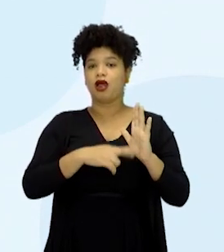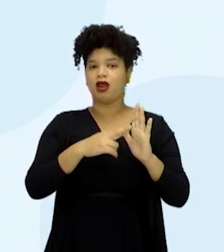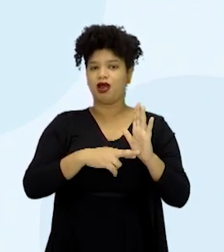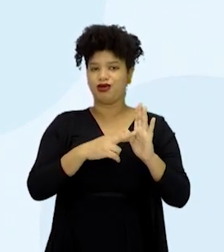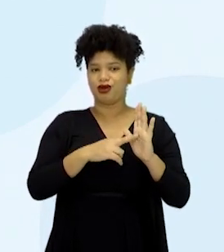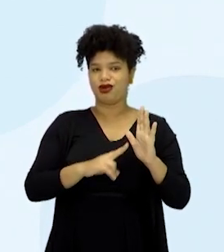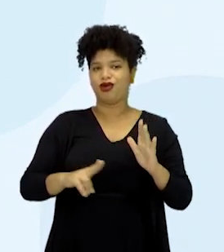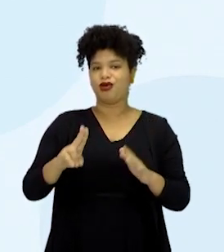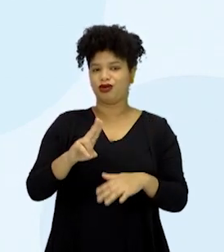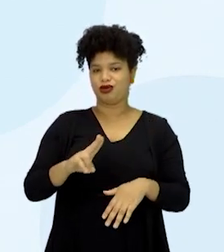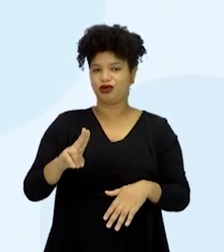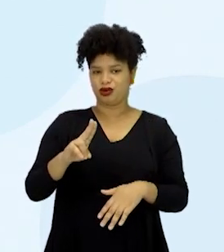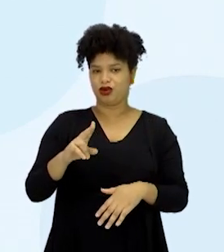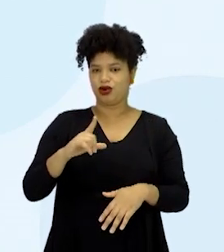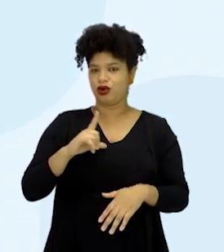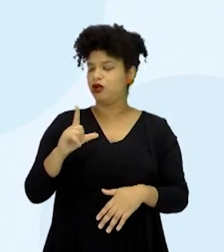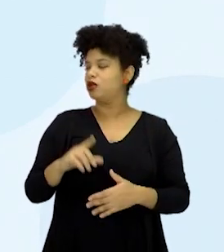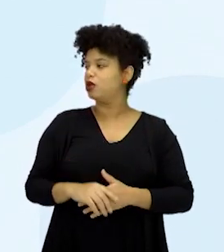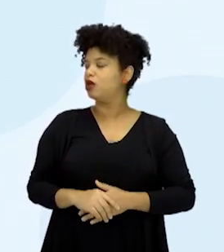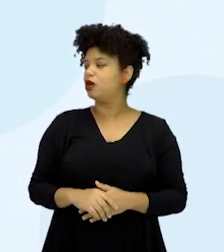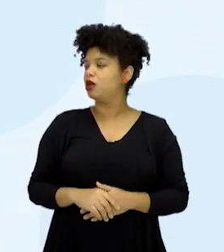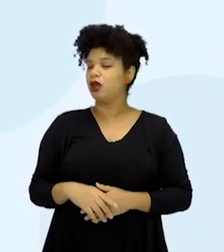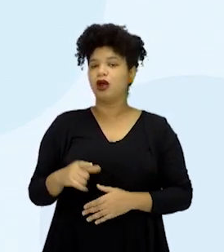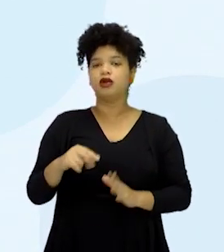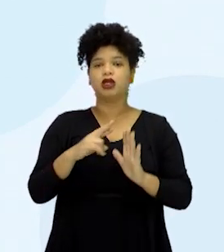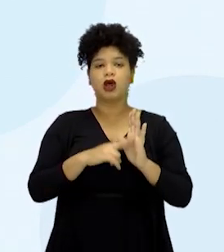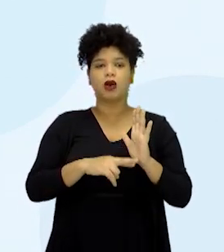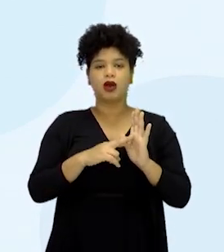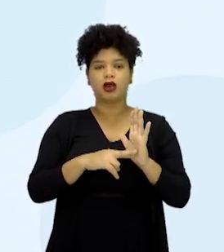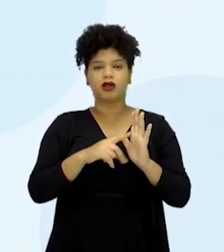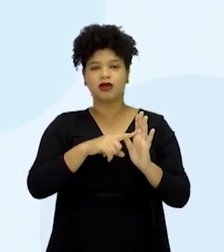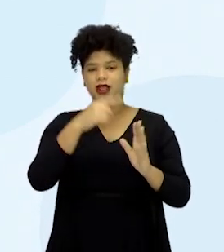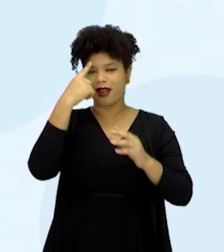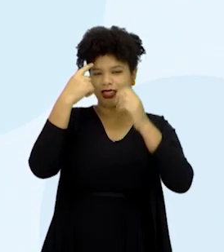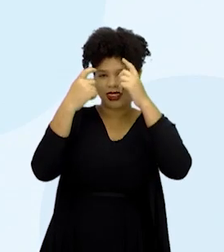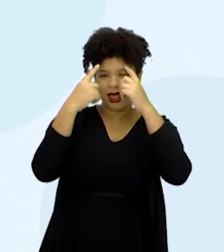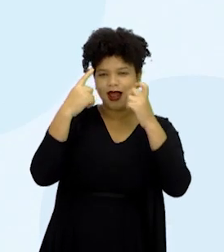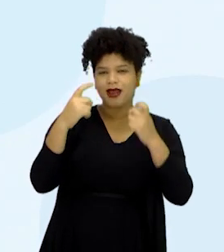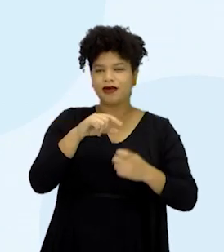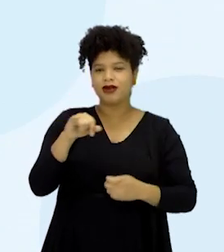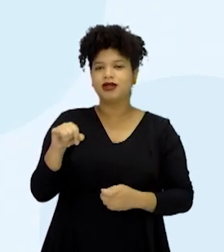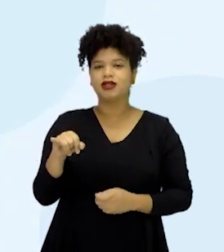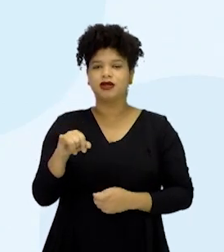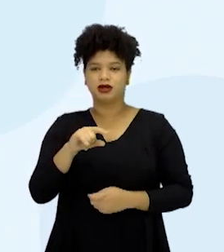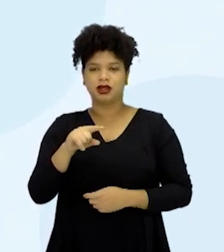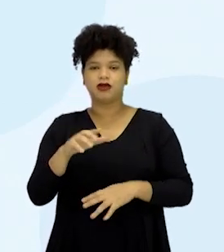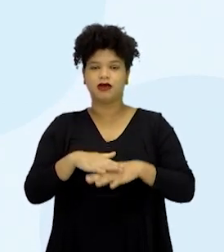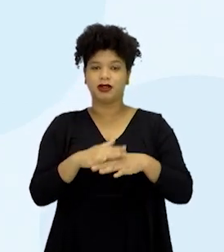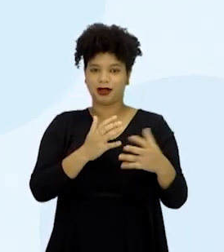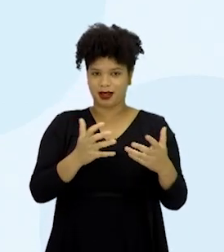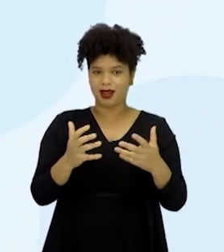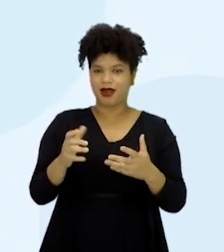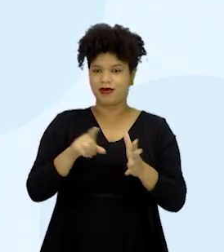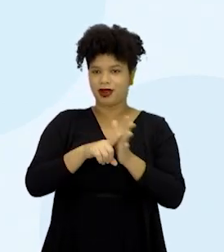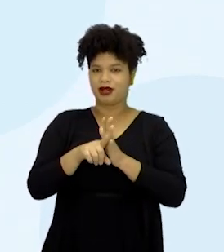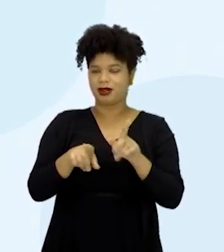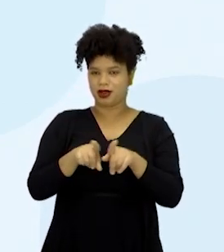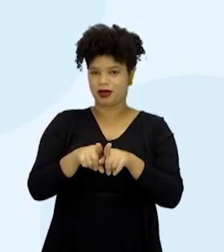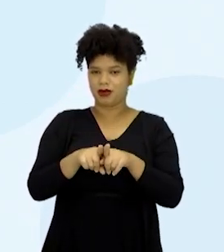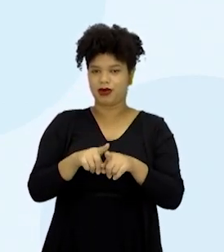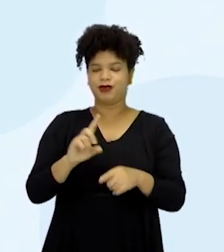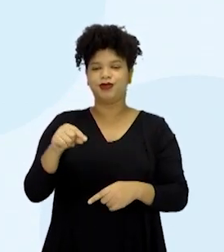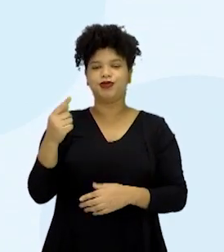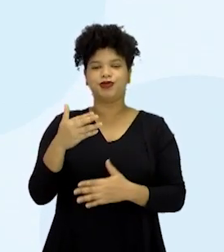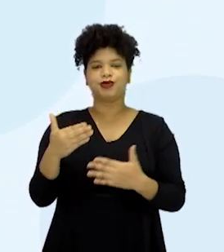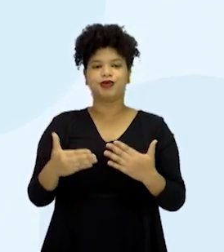ficar mais fácil, a gente usou um relatóriozinho já feito para vocês pegarem umas ideias, caso vocês queiram fazer a pesquisa também. Bom, pode ir